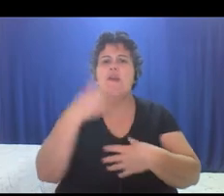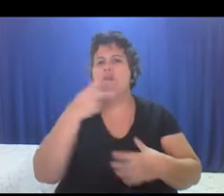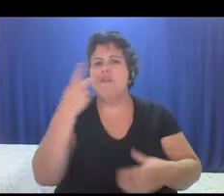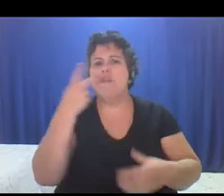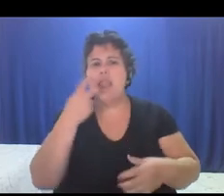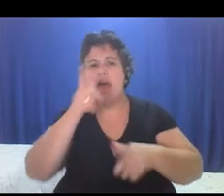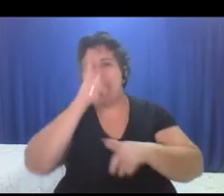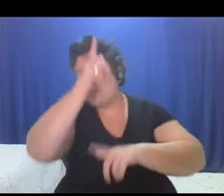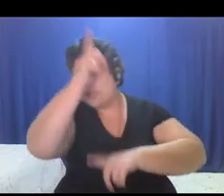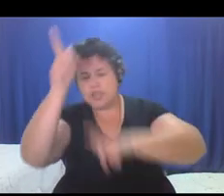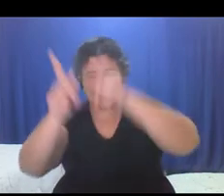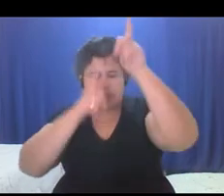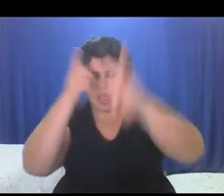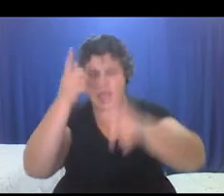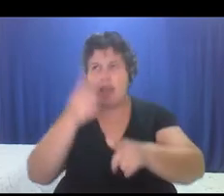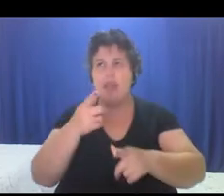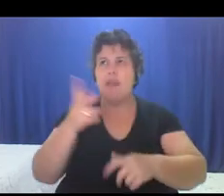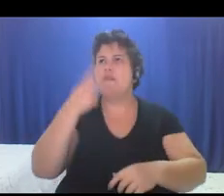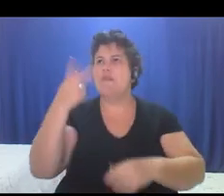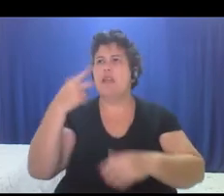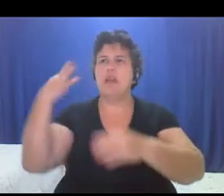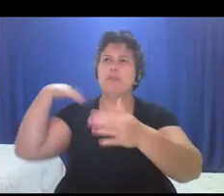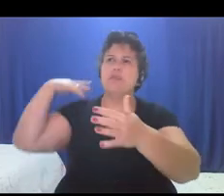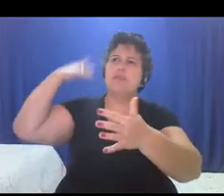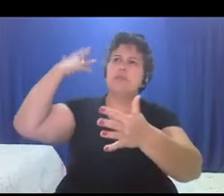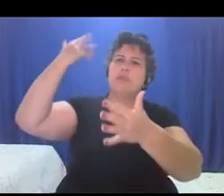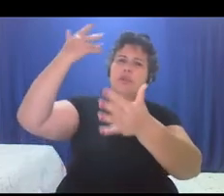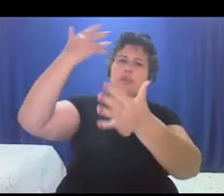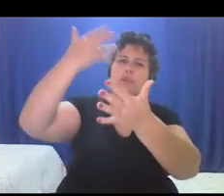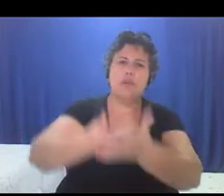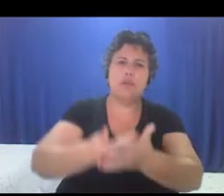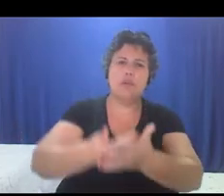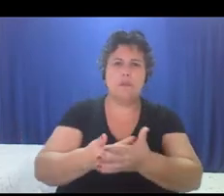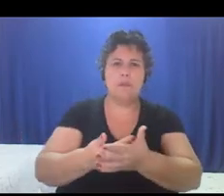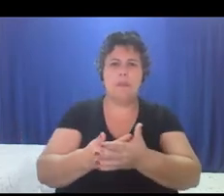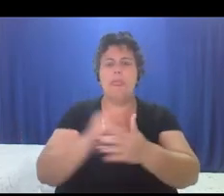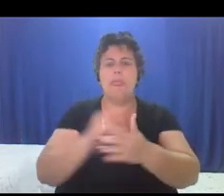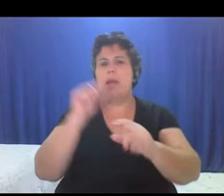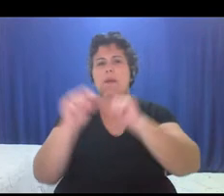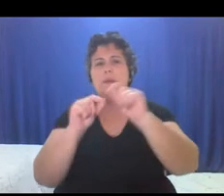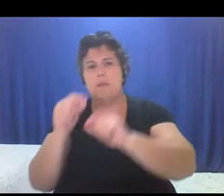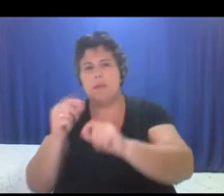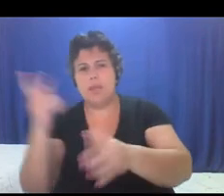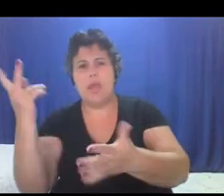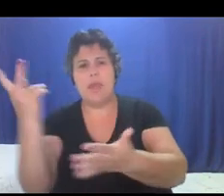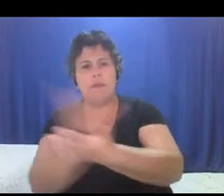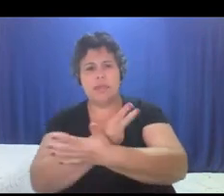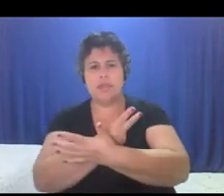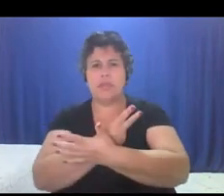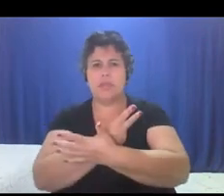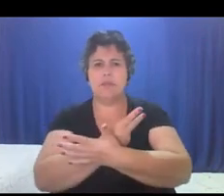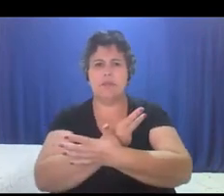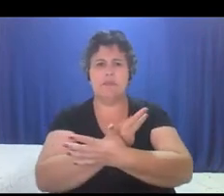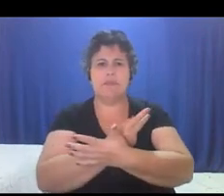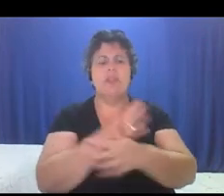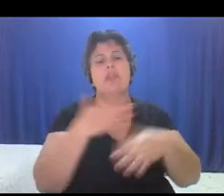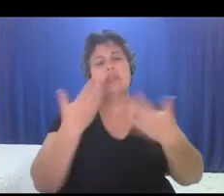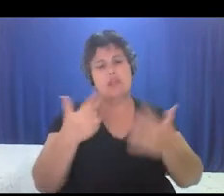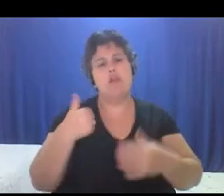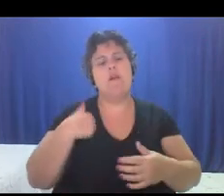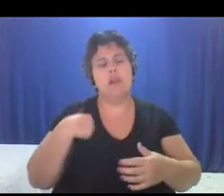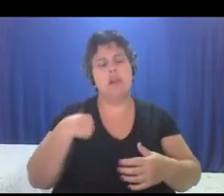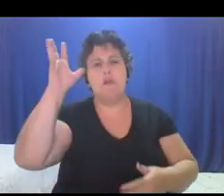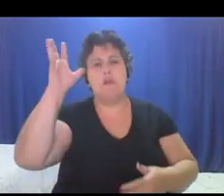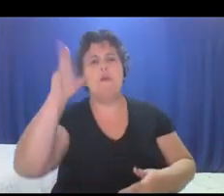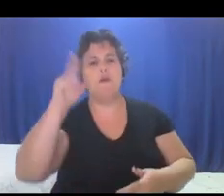fazer uma retrospectiva do que rolou, né? Para que a gente possa rodar um PDCA do que pode ser melhor. Eu acho que isso foi